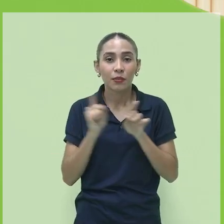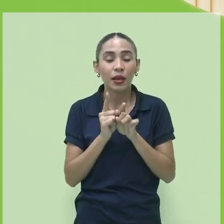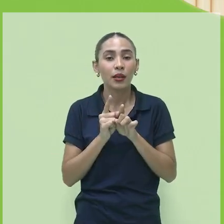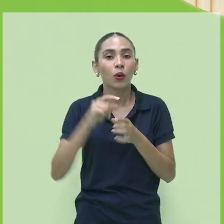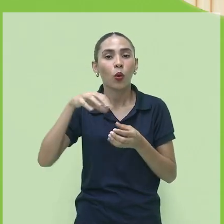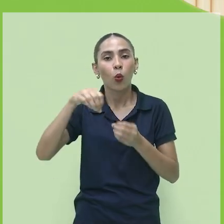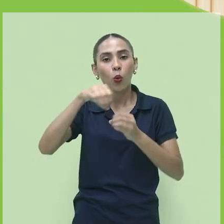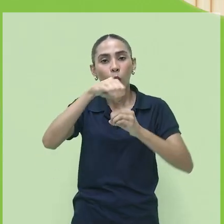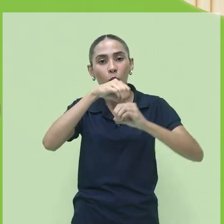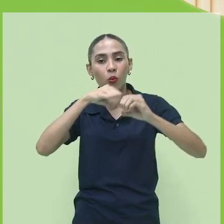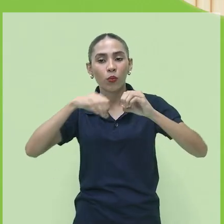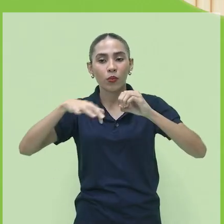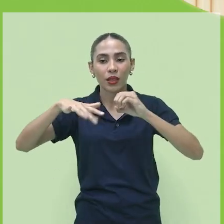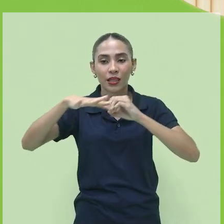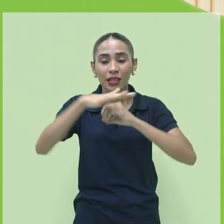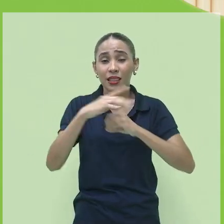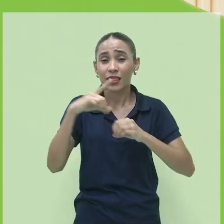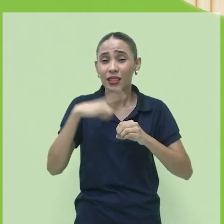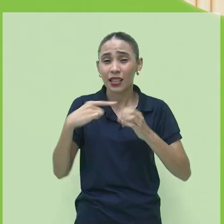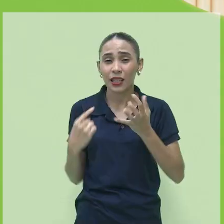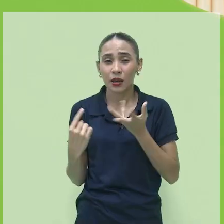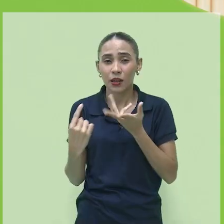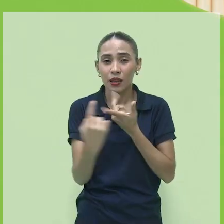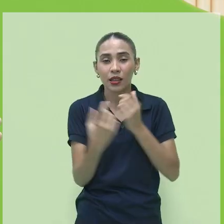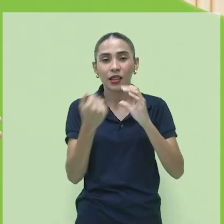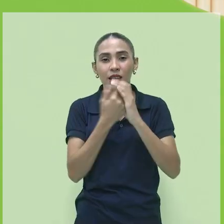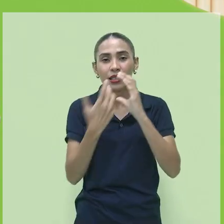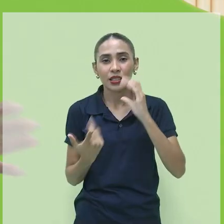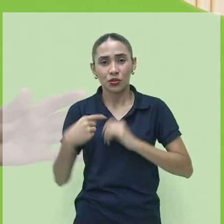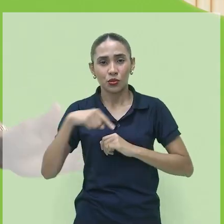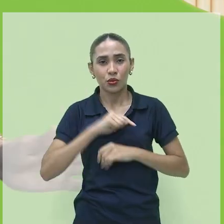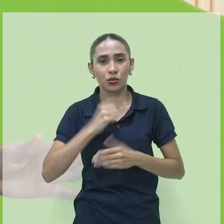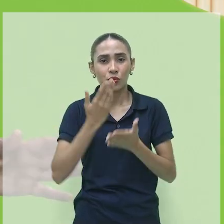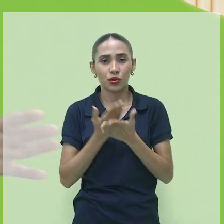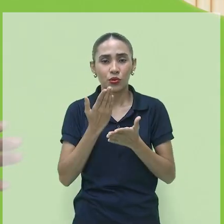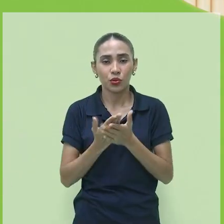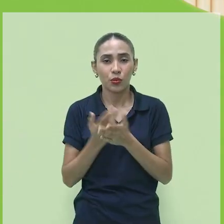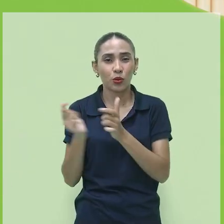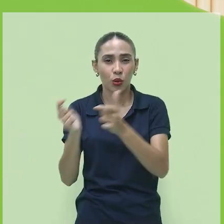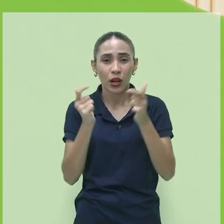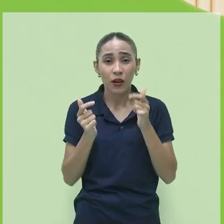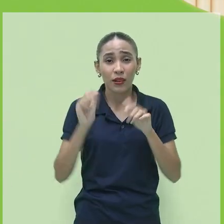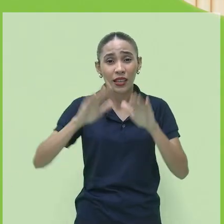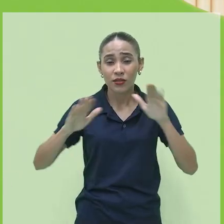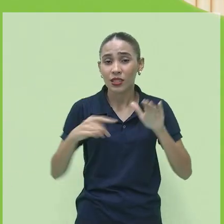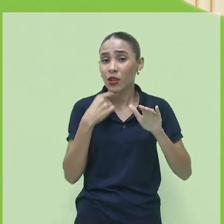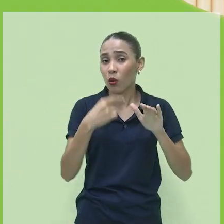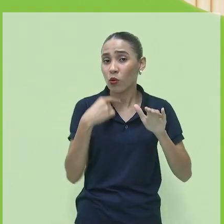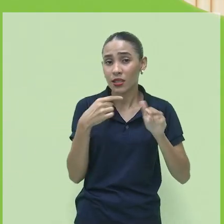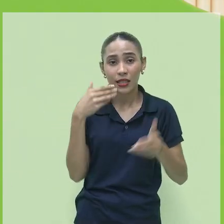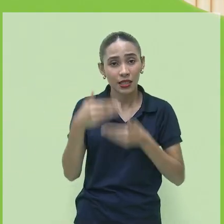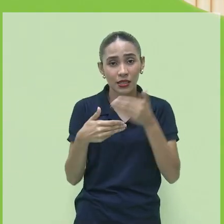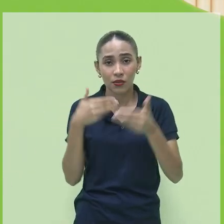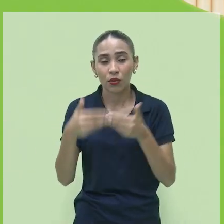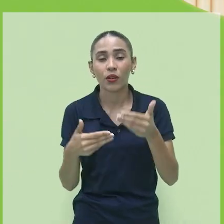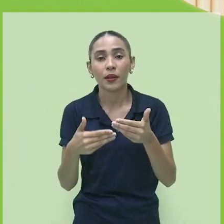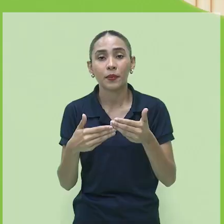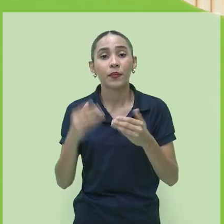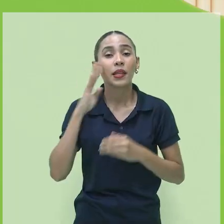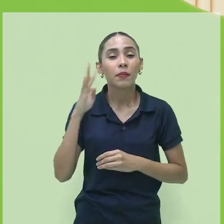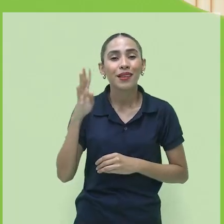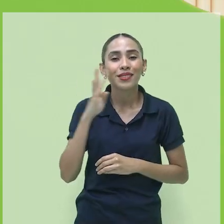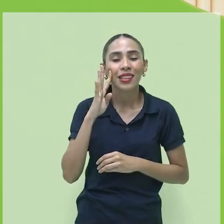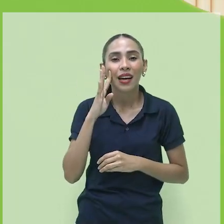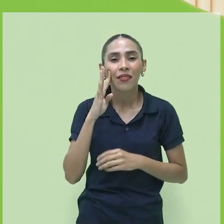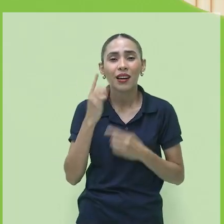entender aí um planeta que tem todas essas características que a gente viu nas regiões inóspitas do planeta Terra, né,